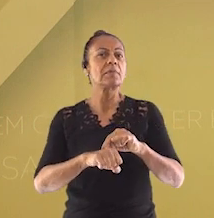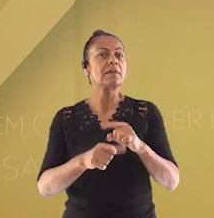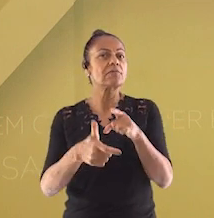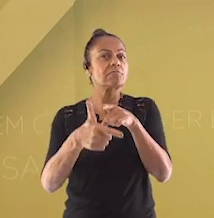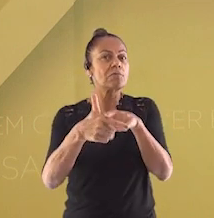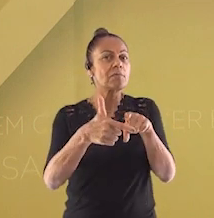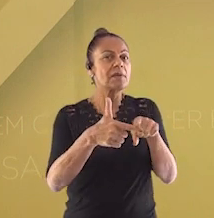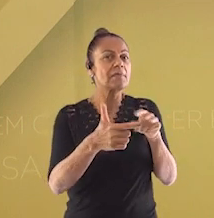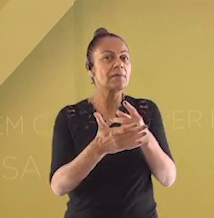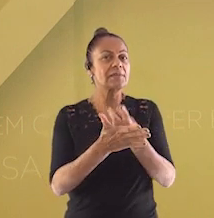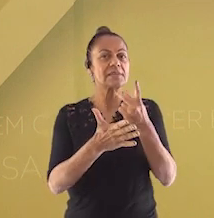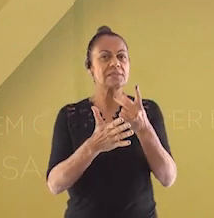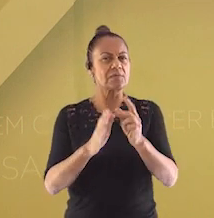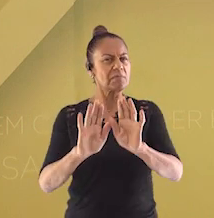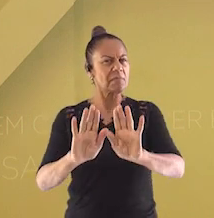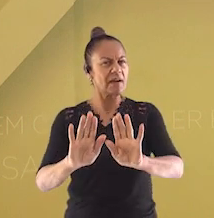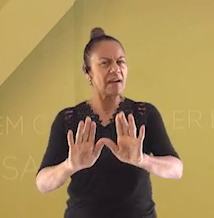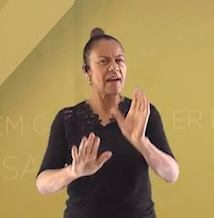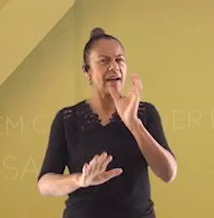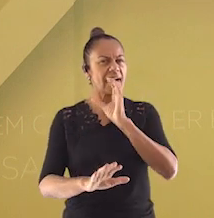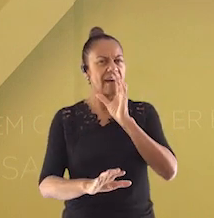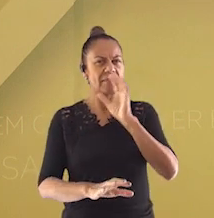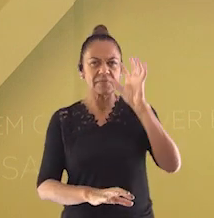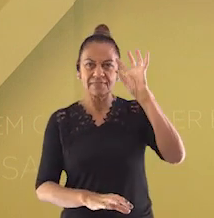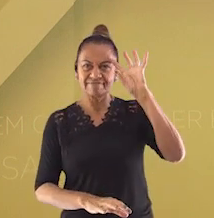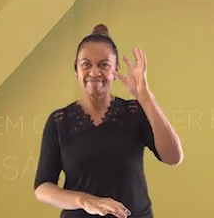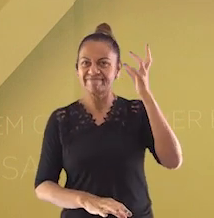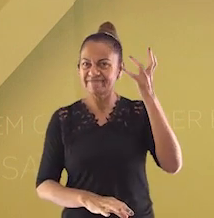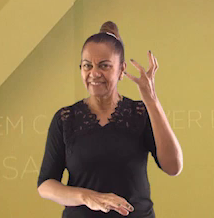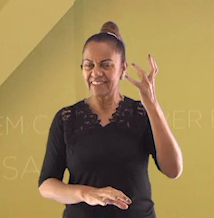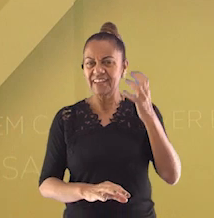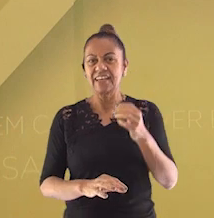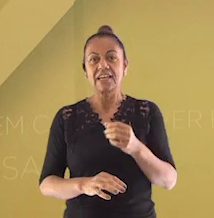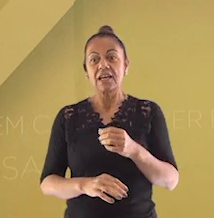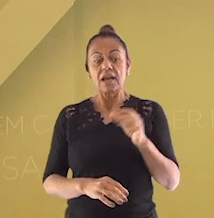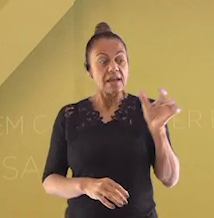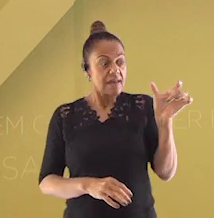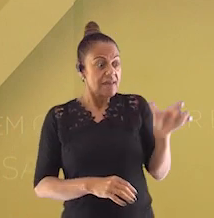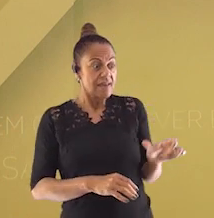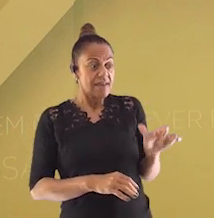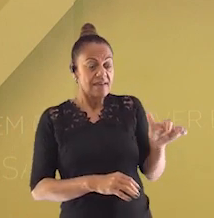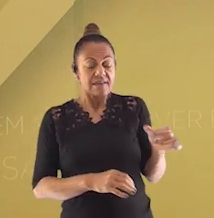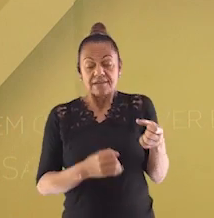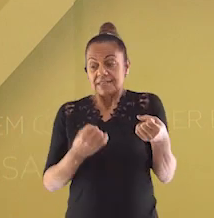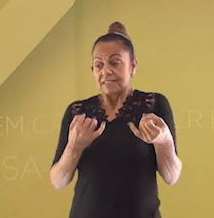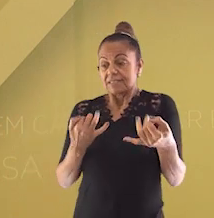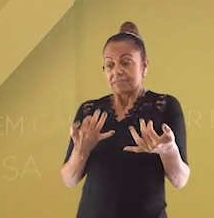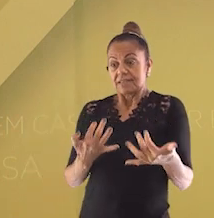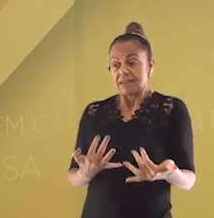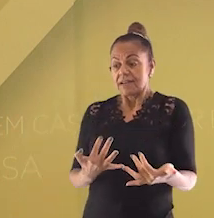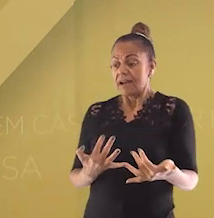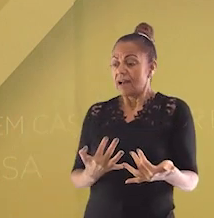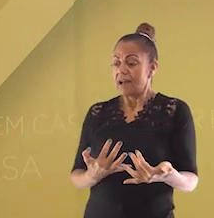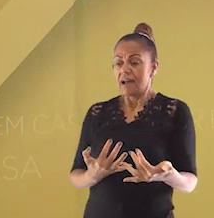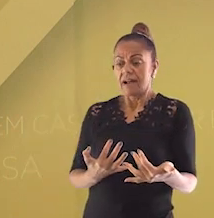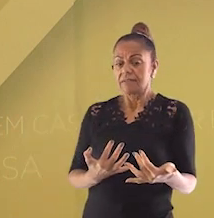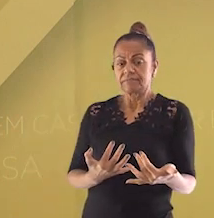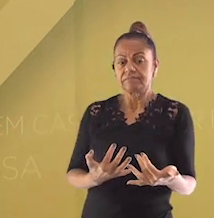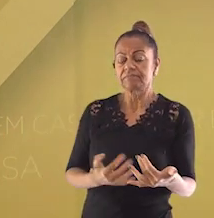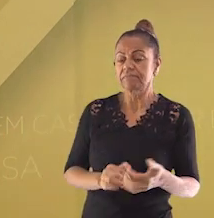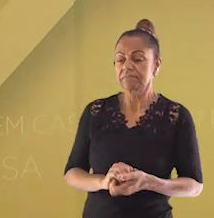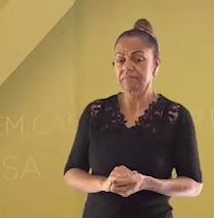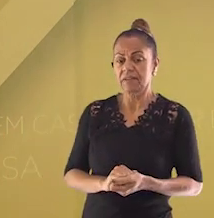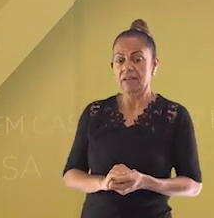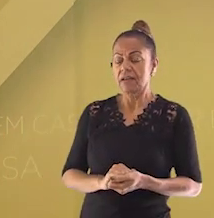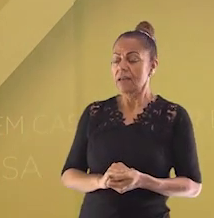estão tendo um pequeno probleminha mas já vai se resolver ele estava tentando se explicar vejamos João